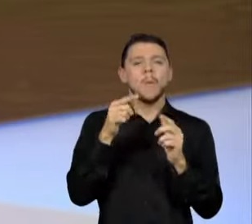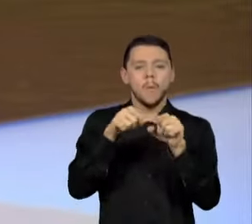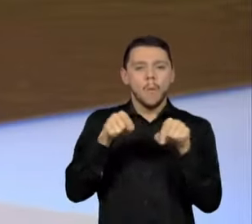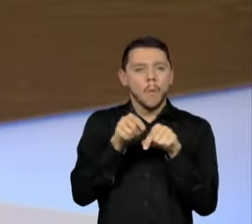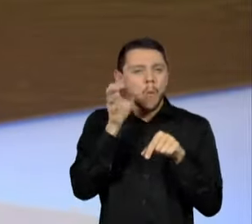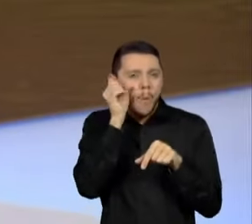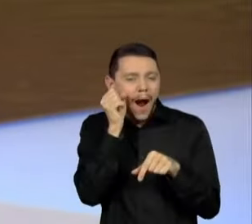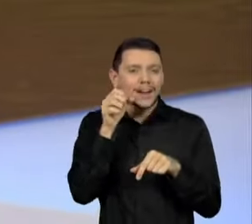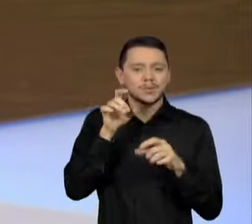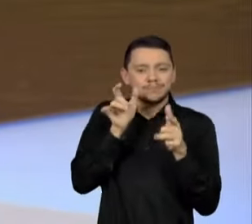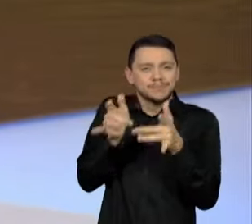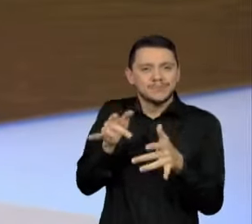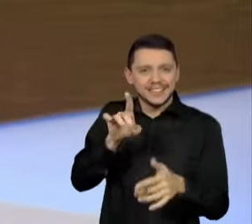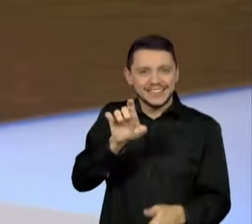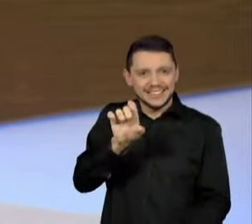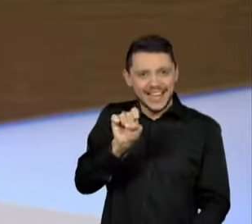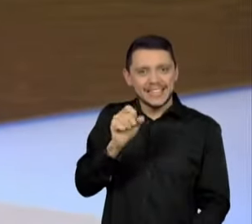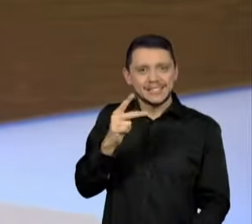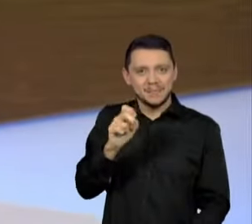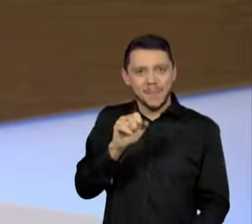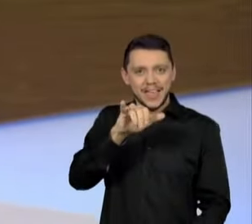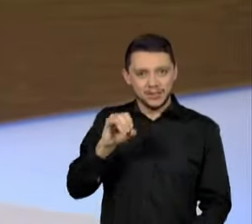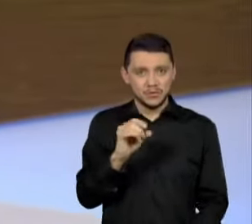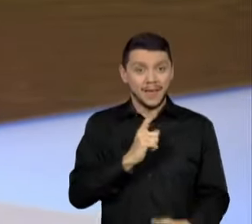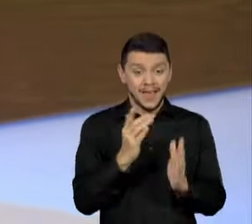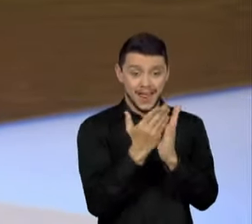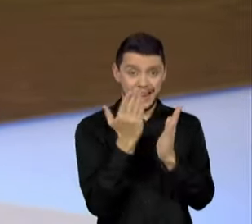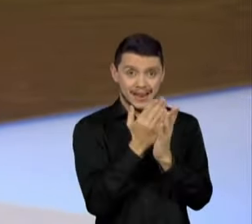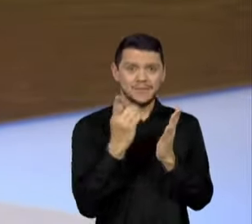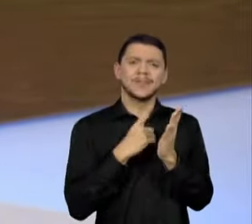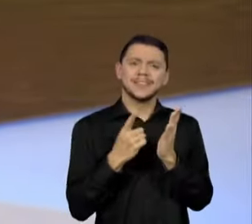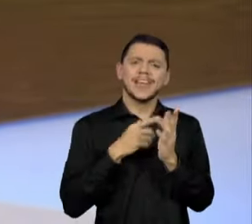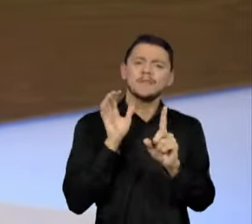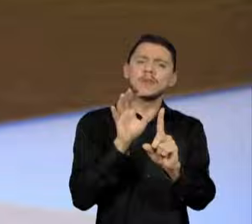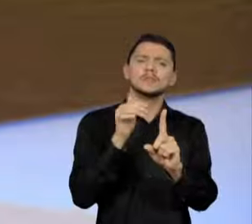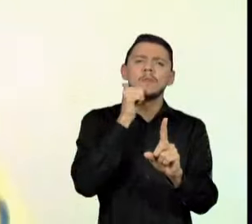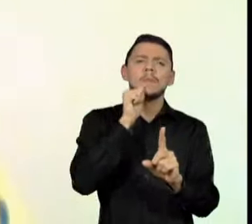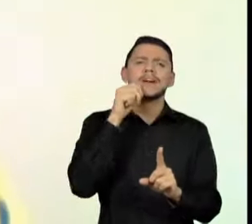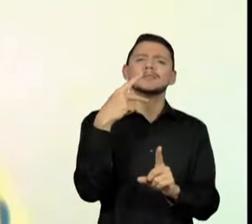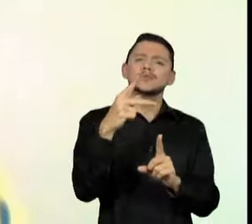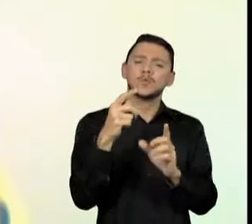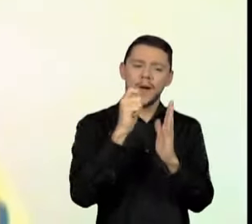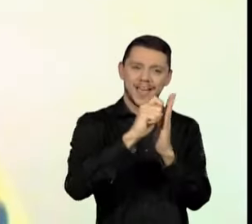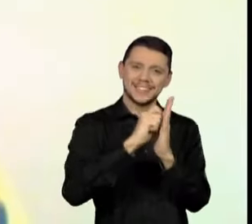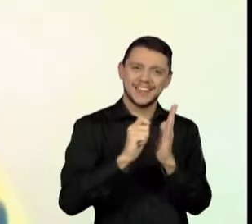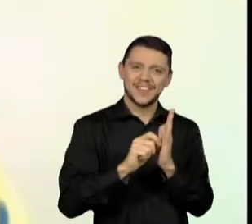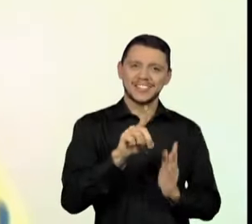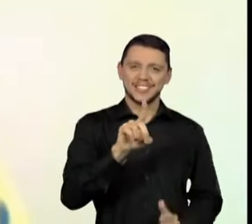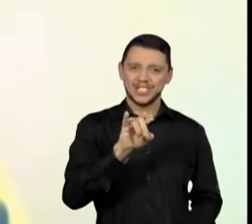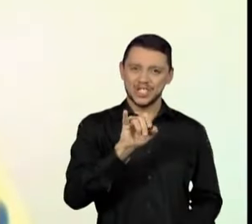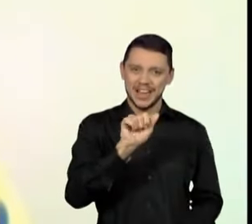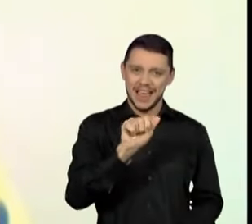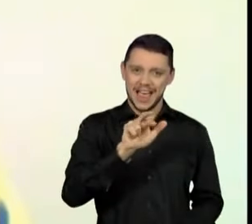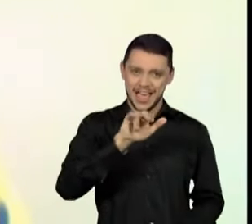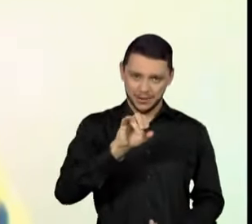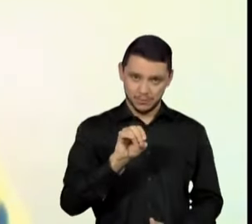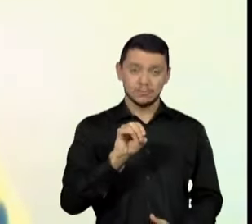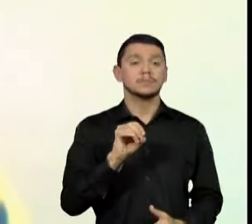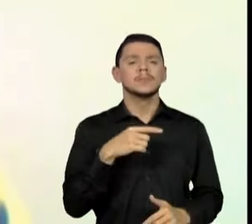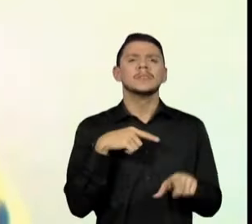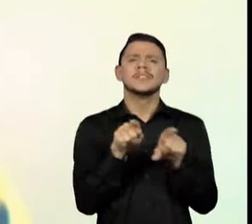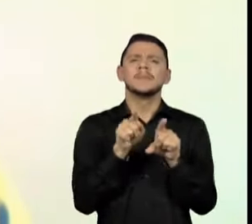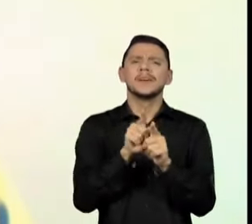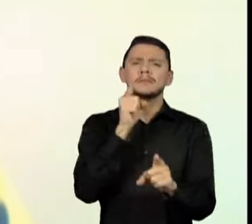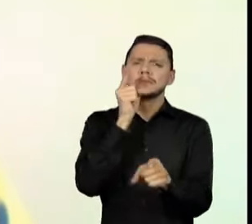livro que, inclusive, influenciou a sua mãe a escrever um diário. E aí eu descobri recentemente que a senhora também era